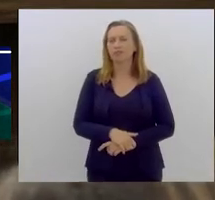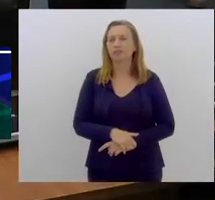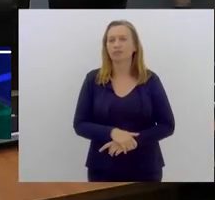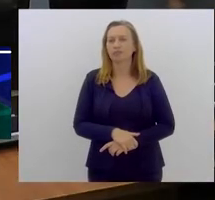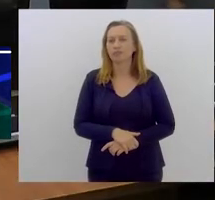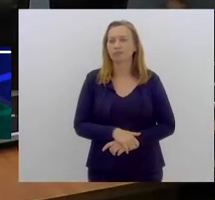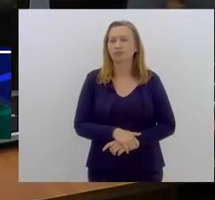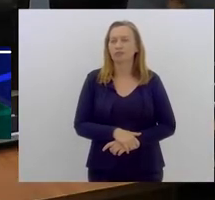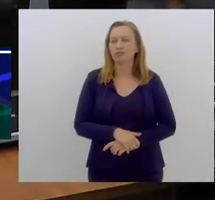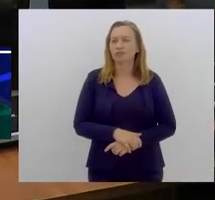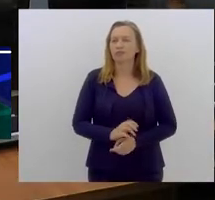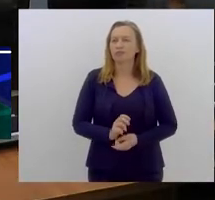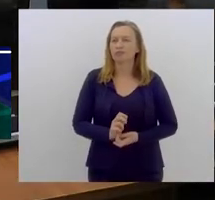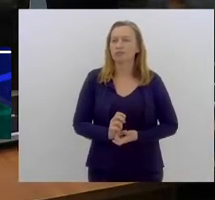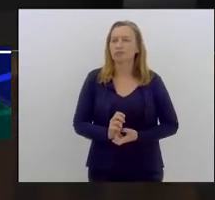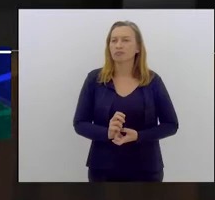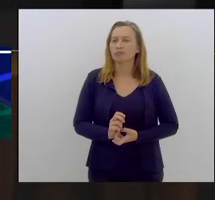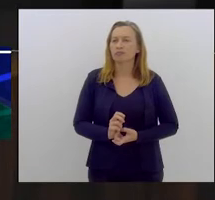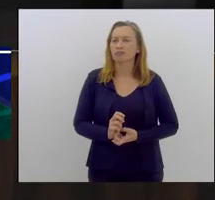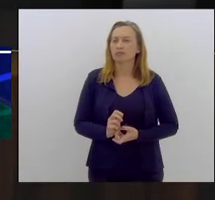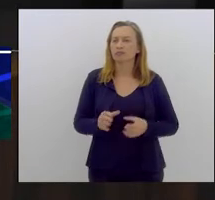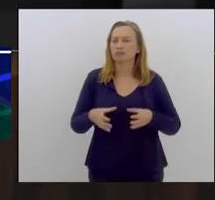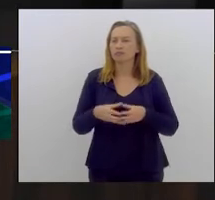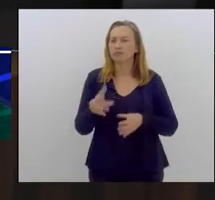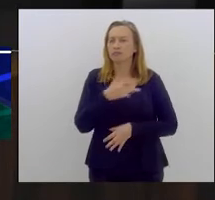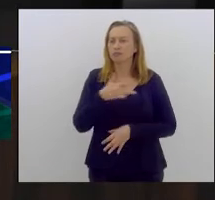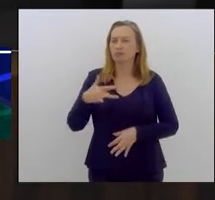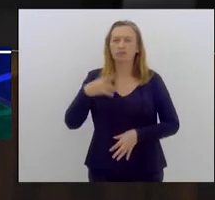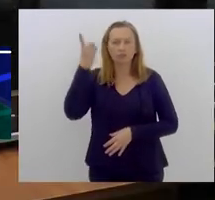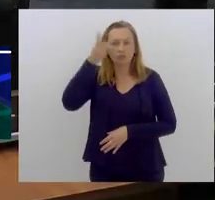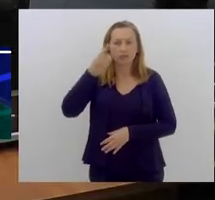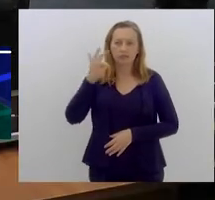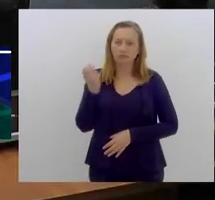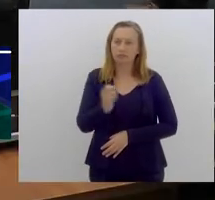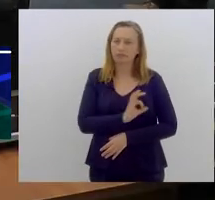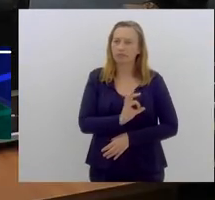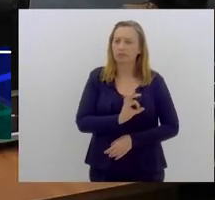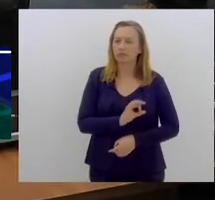presidente. Comissão de Saúde, deputada Marta Rocha.